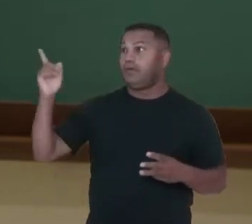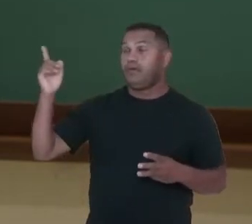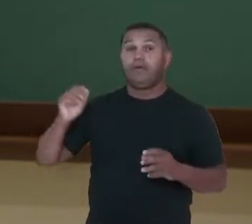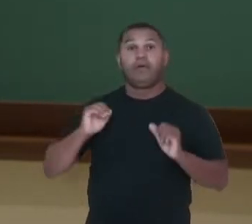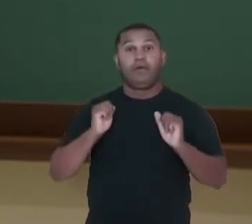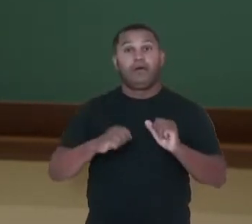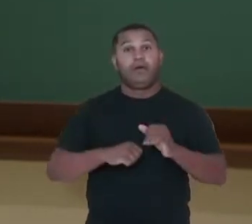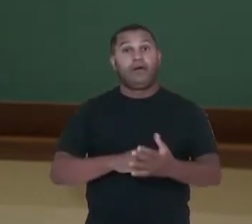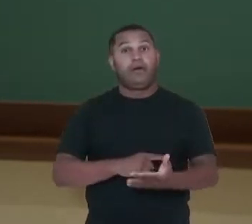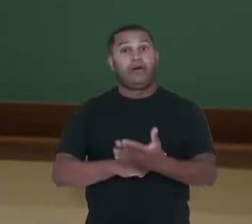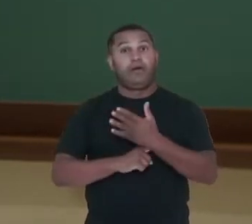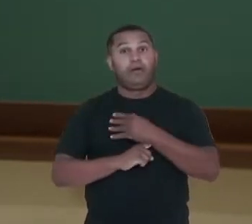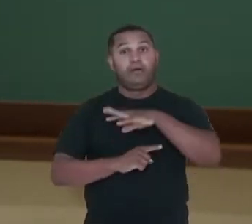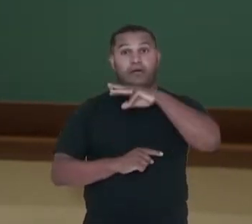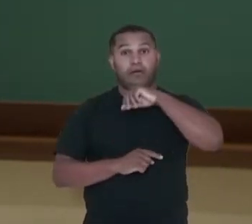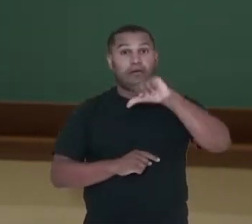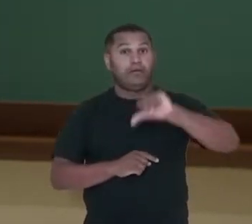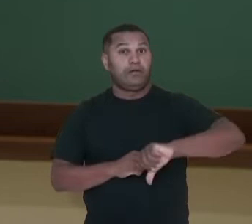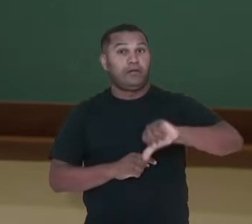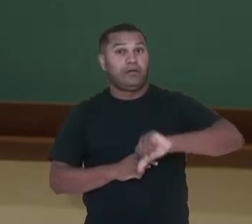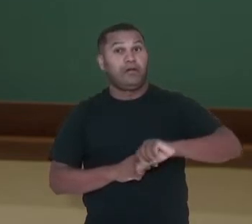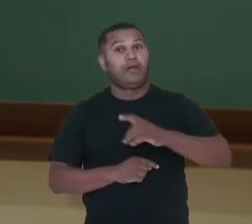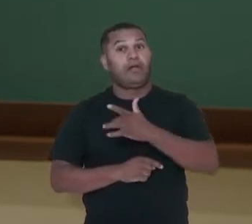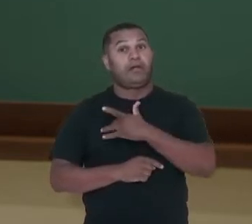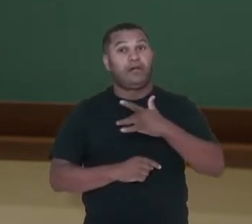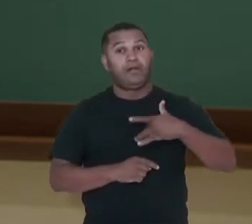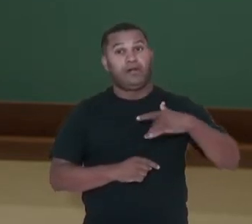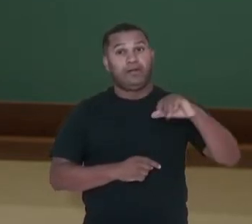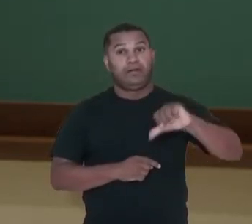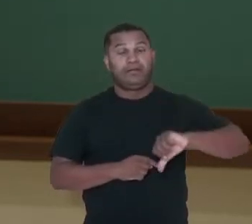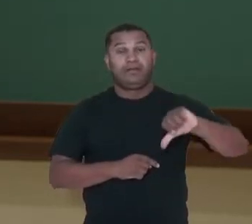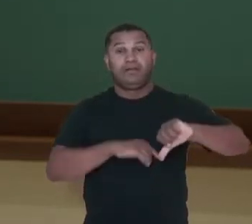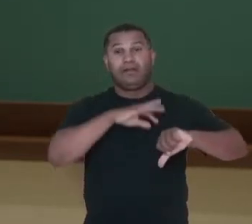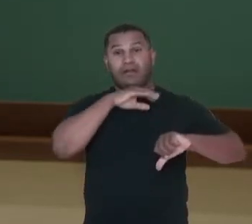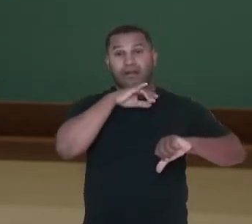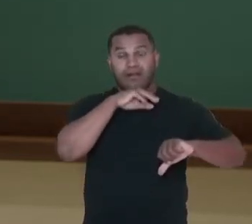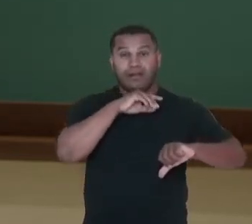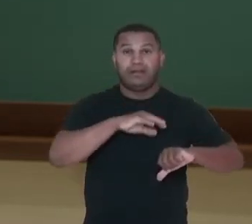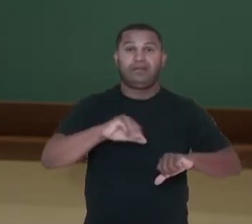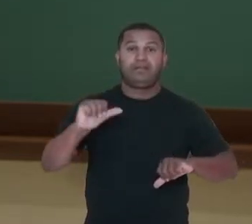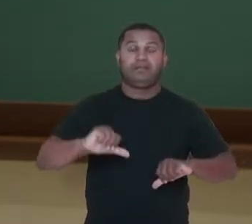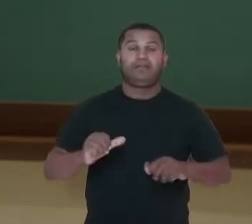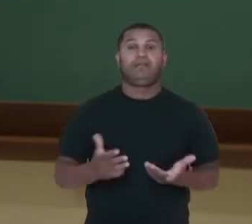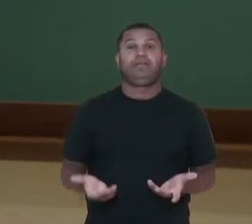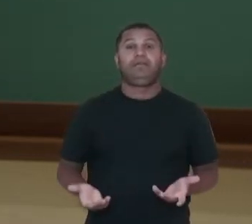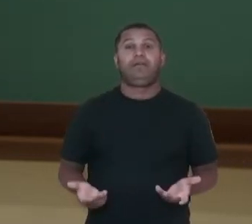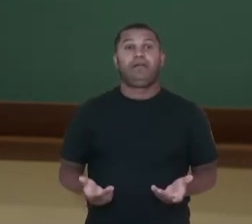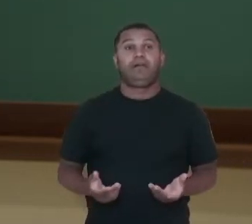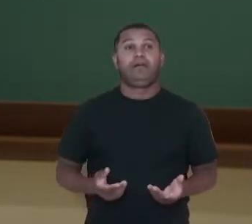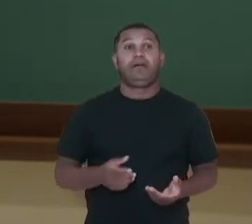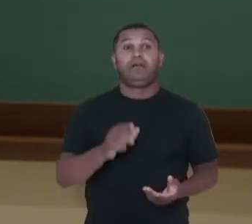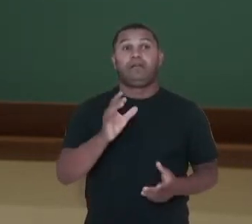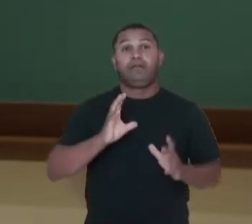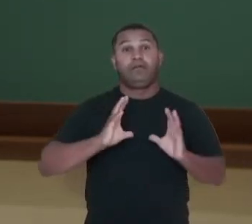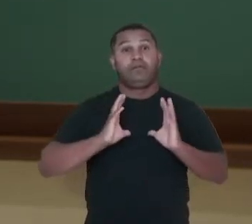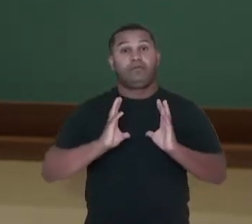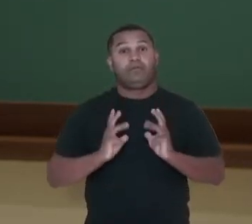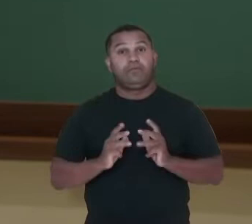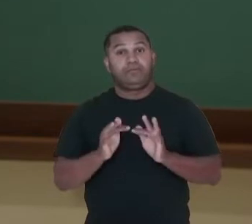nós realizamos este simples ato de lavar as mãos, lavar os alimentos que vamos